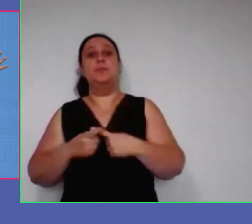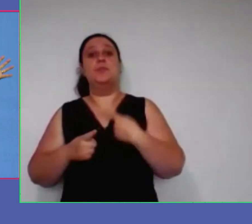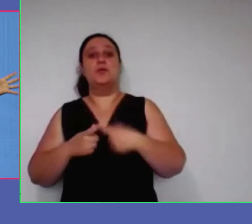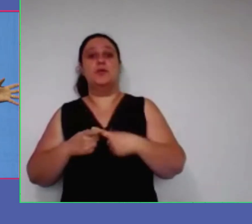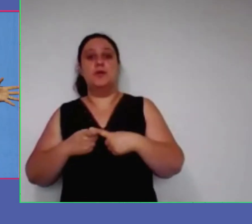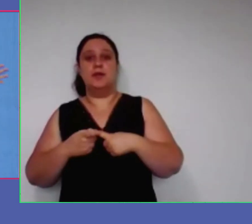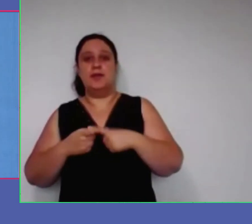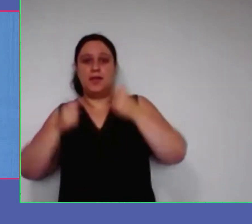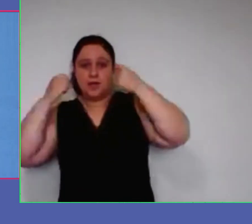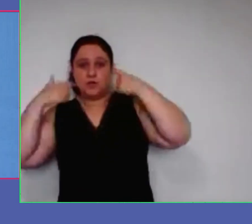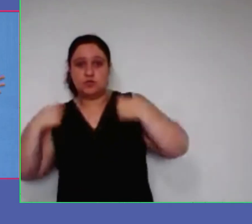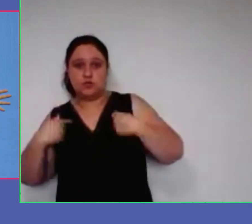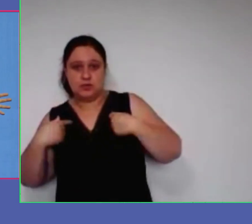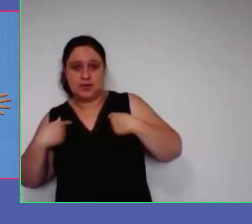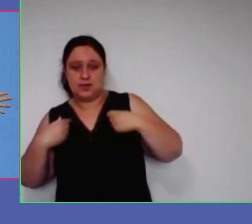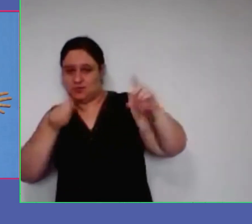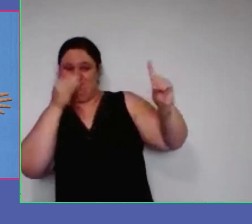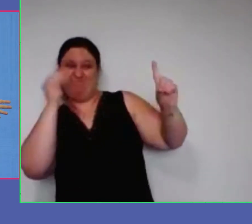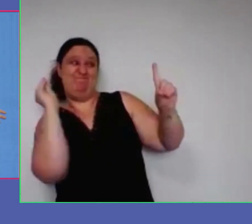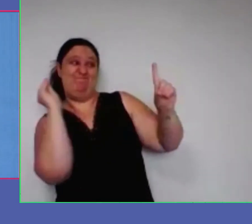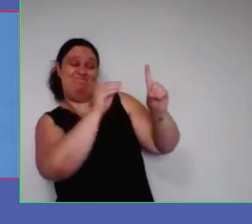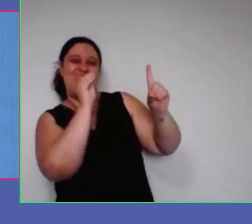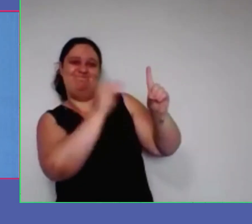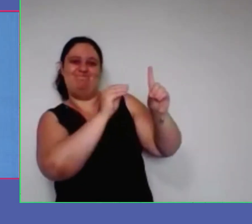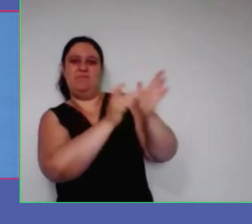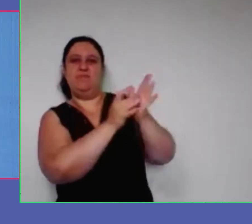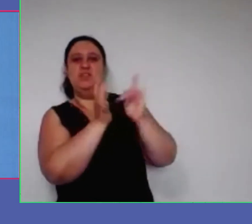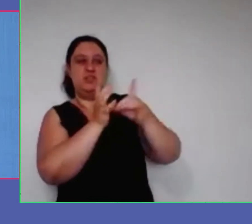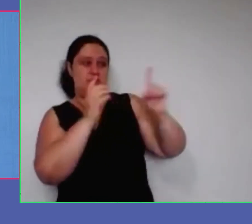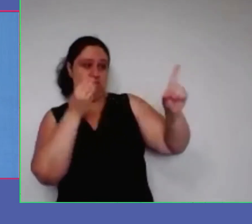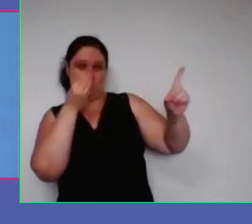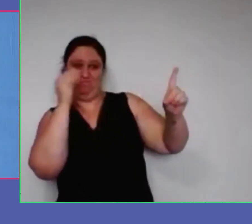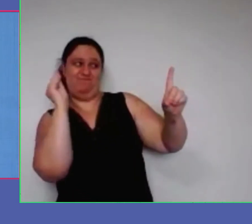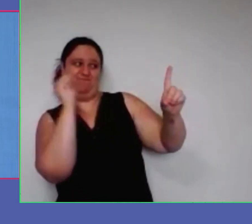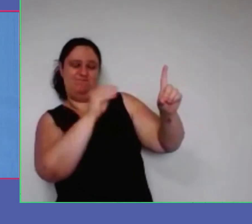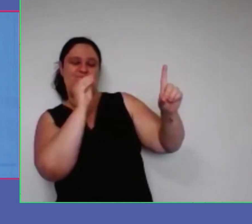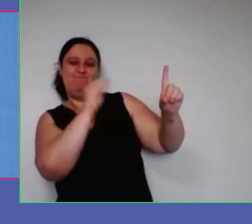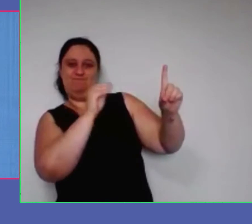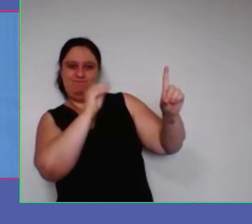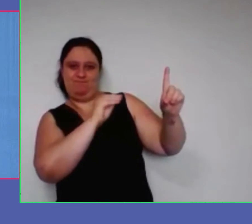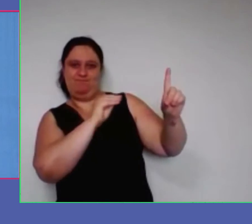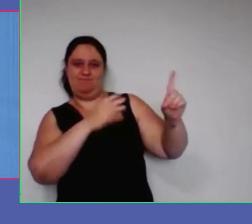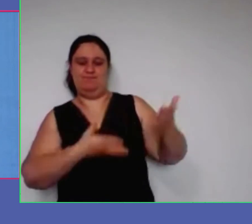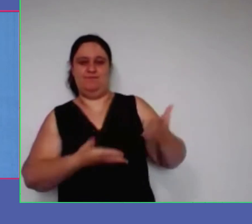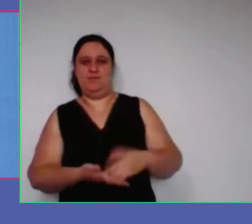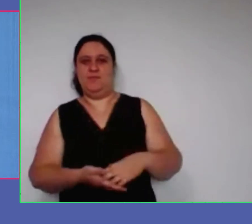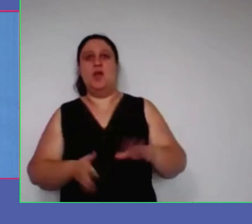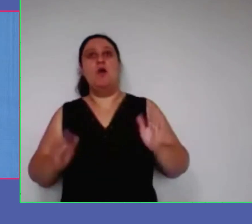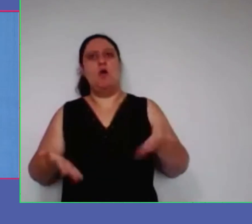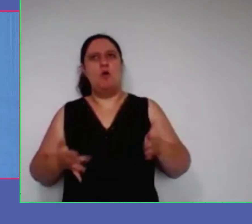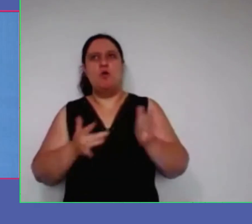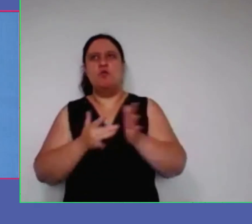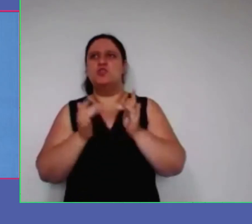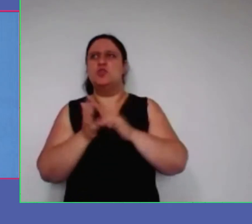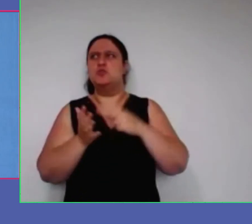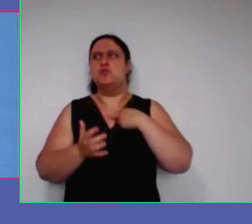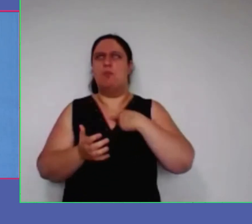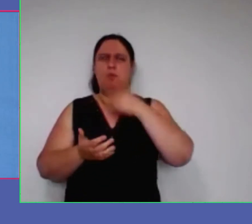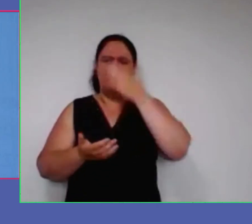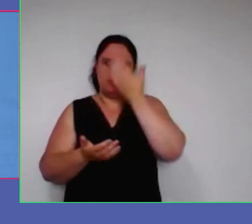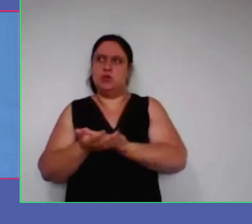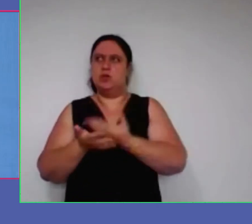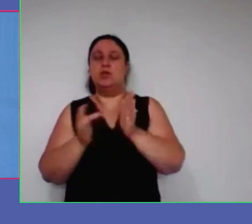principais líderes dos judeus. Não que os judeus não possam crer em Jesus hoje, mas no geral,